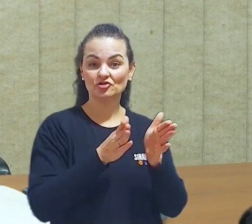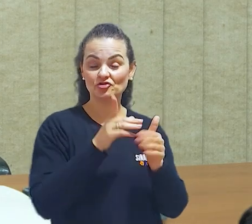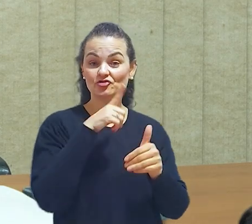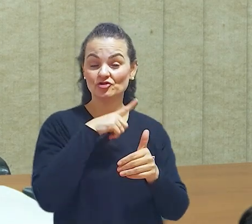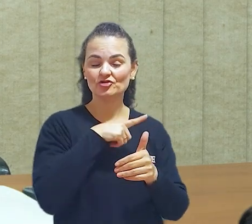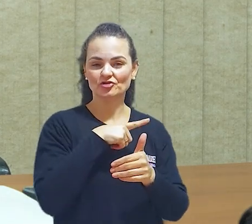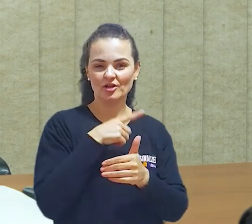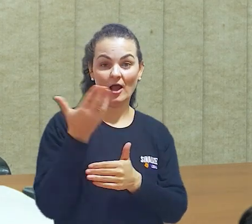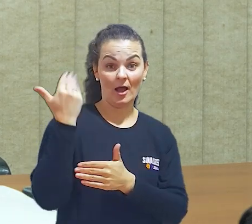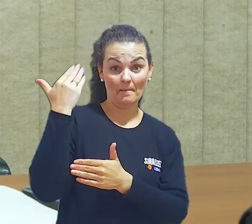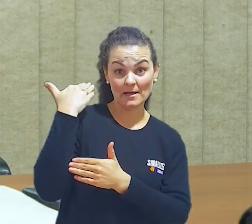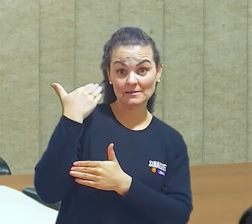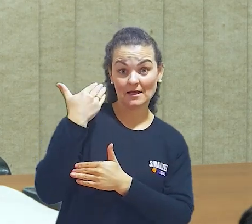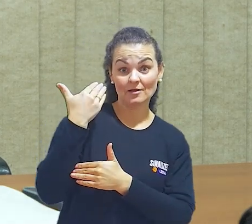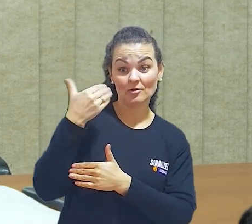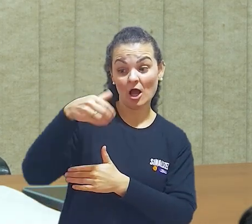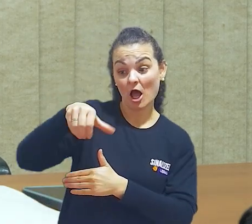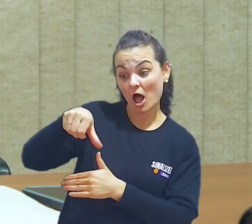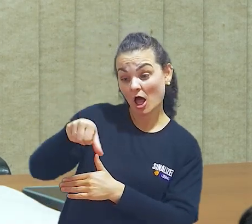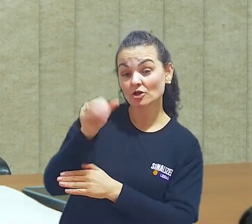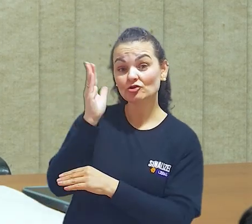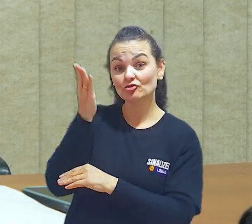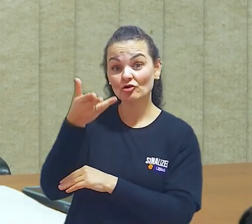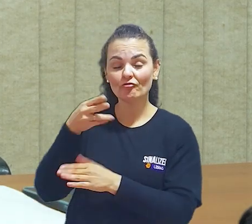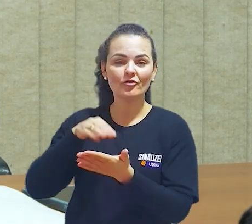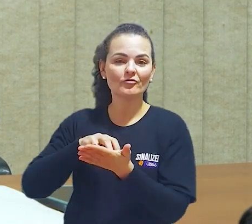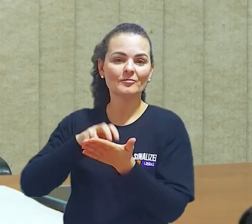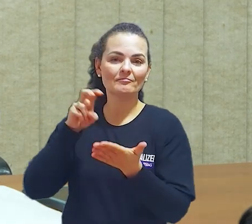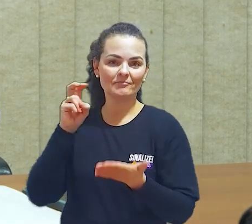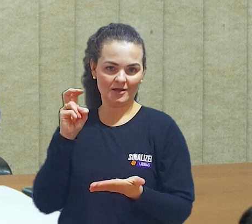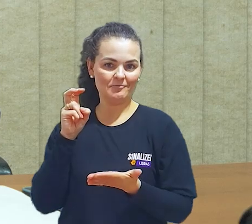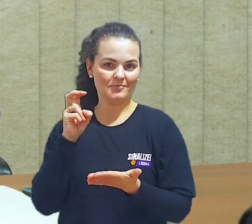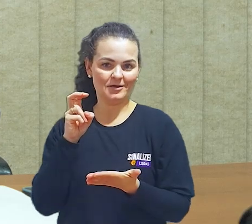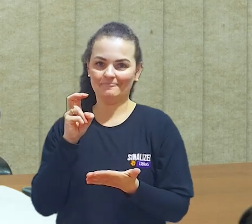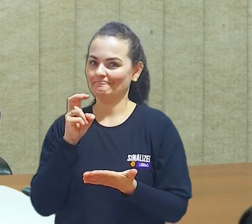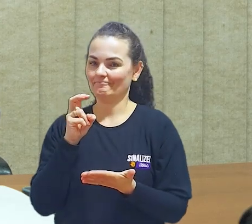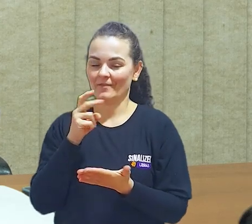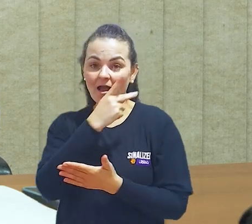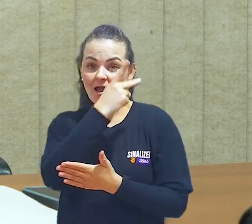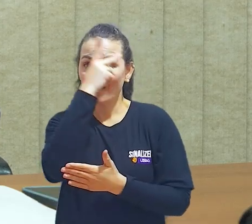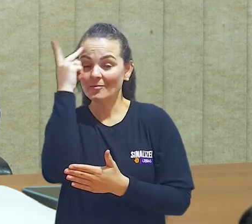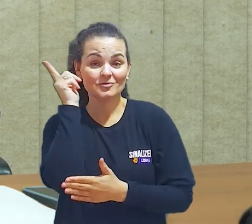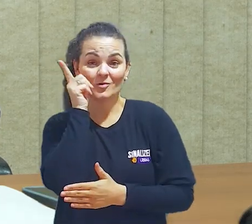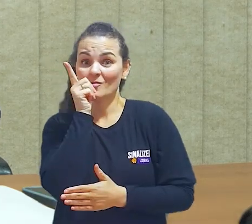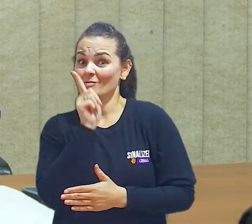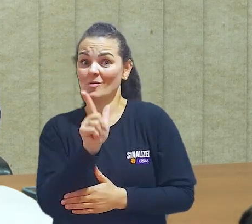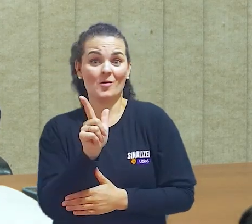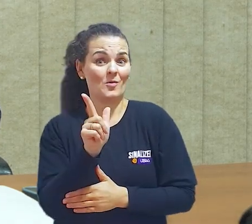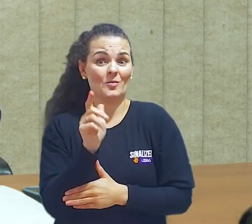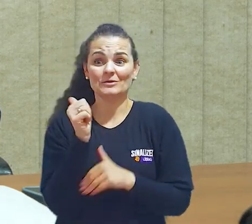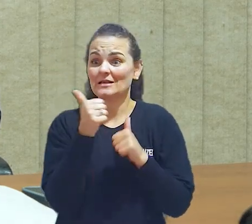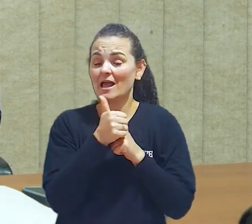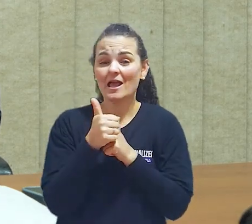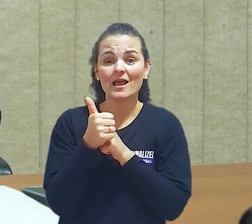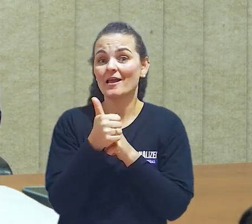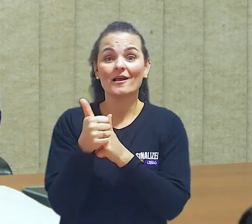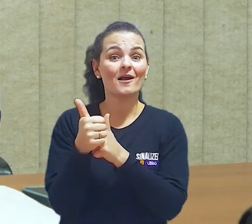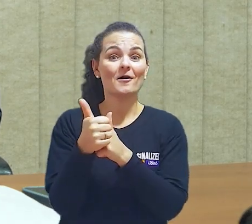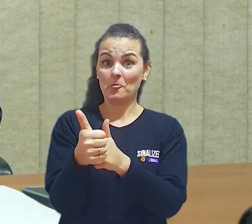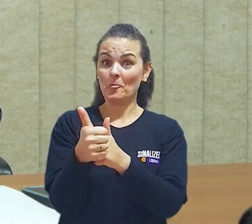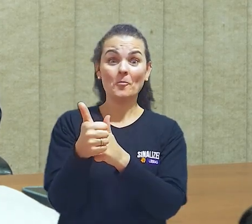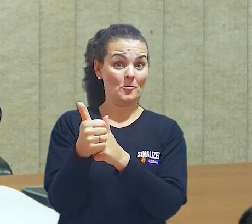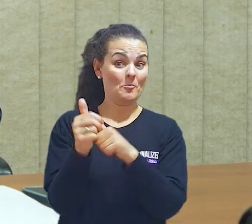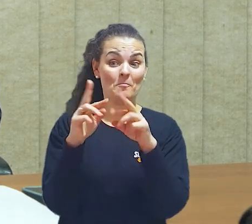às 9h30 da manhã, horário impossível de boa parcela da comunidade acompanhar